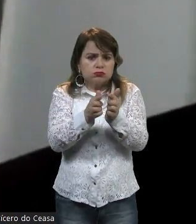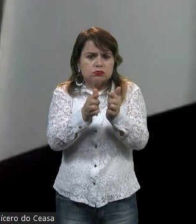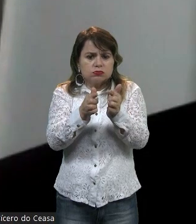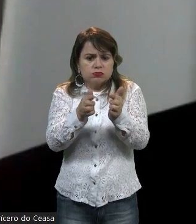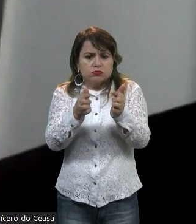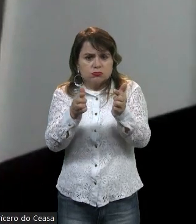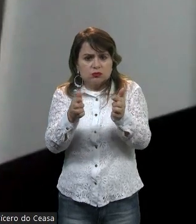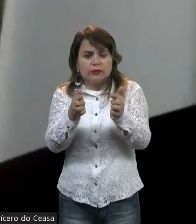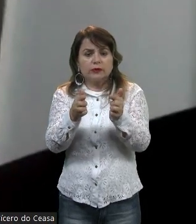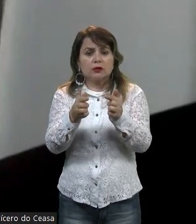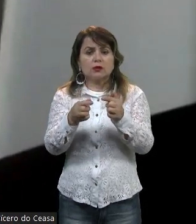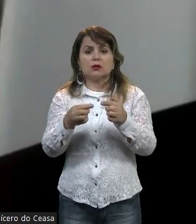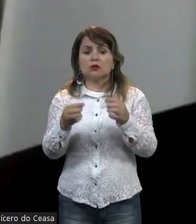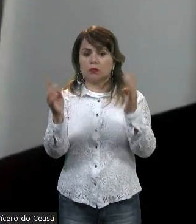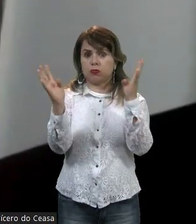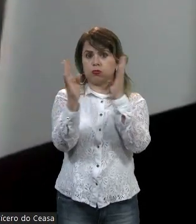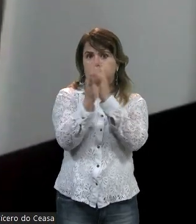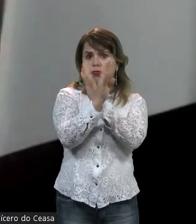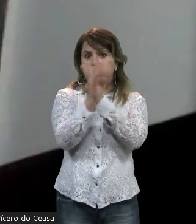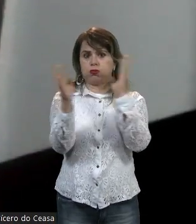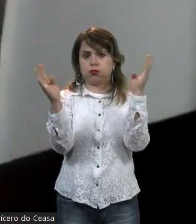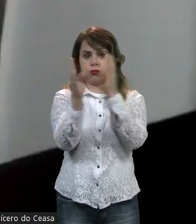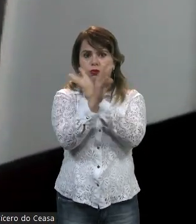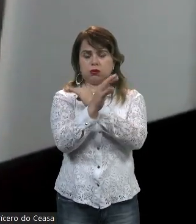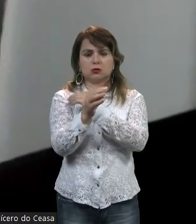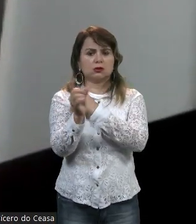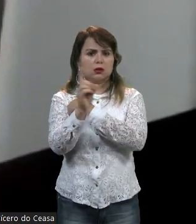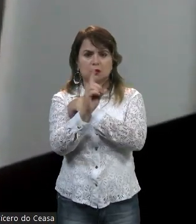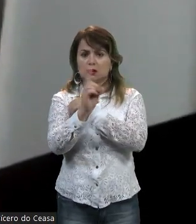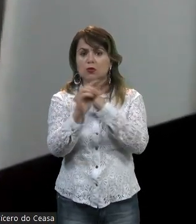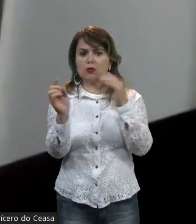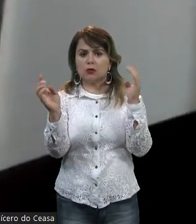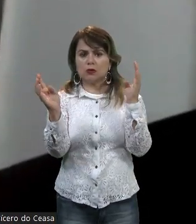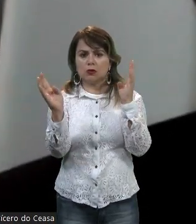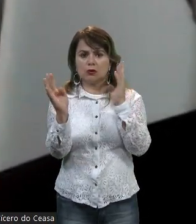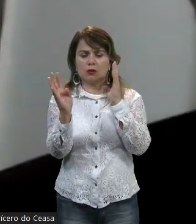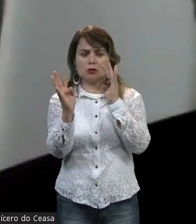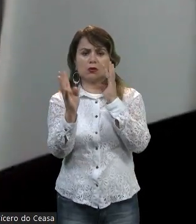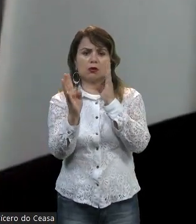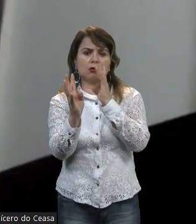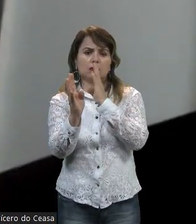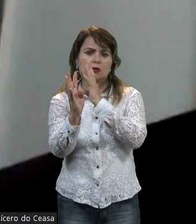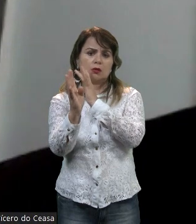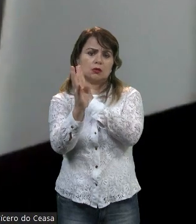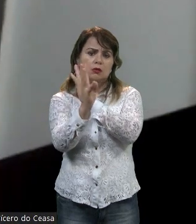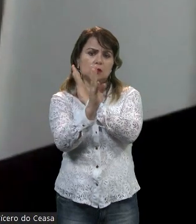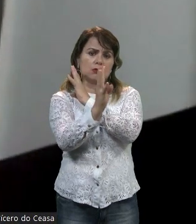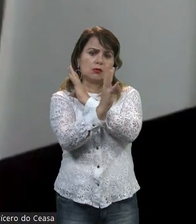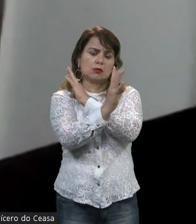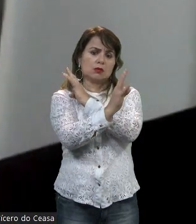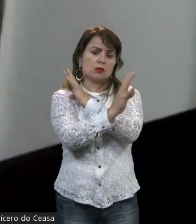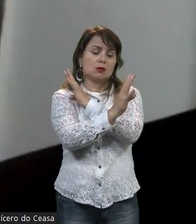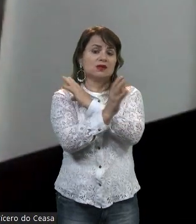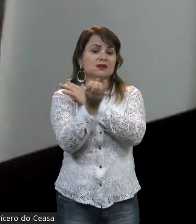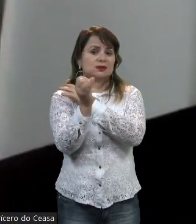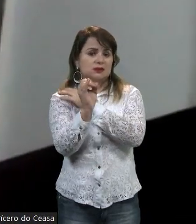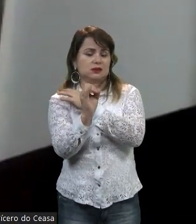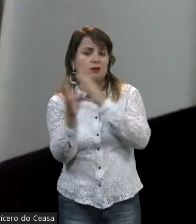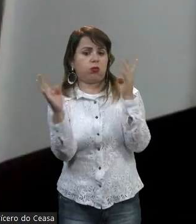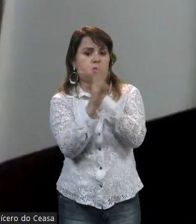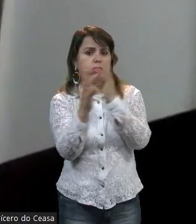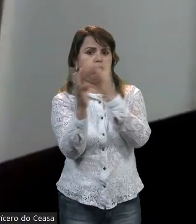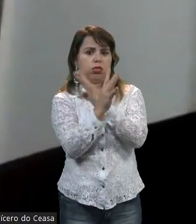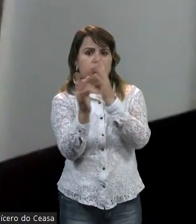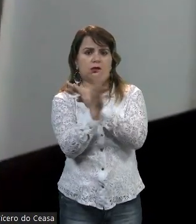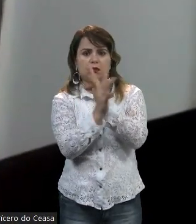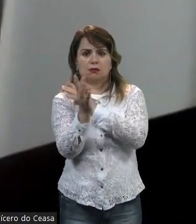não tiver a consciência de todo o nosso povo, nós poderemos ter que voltar à estaca zero em